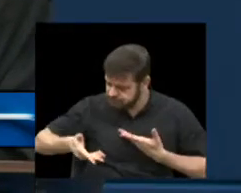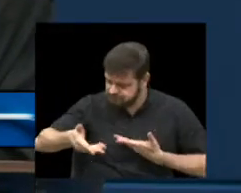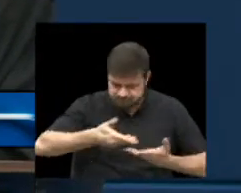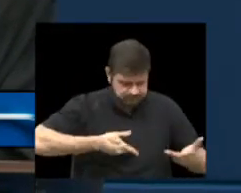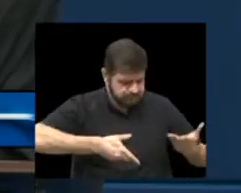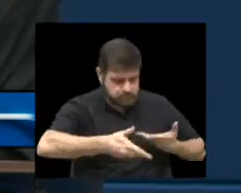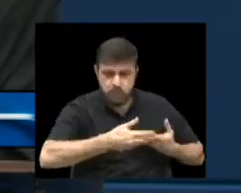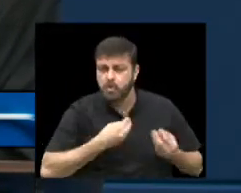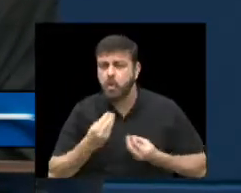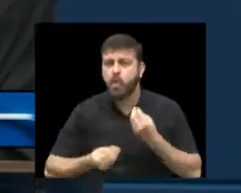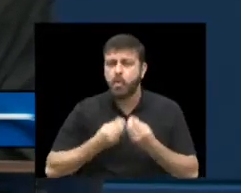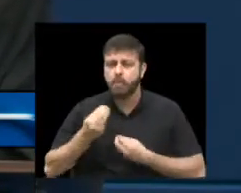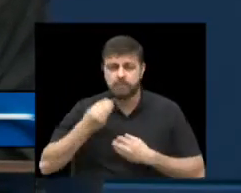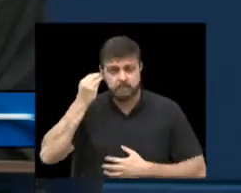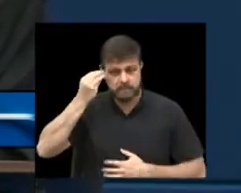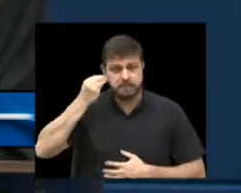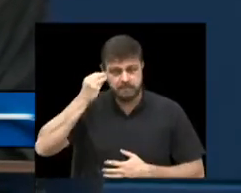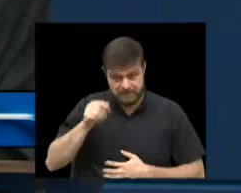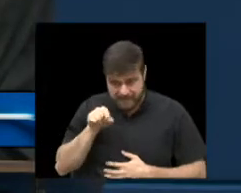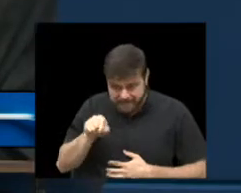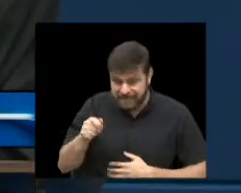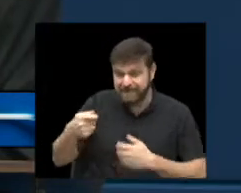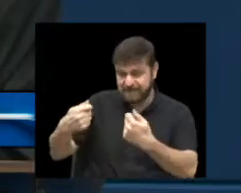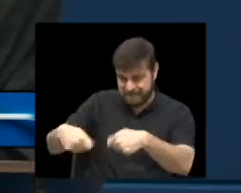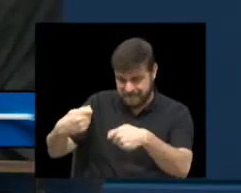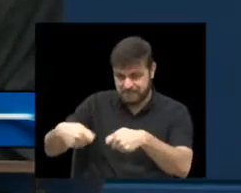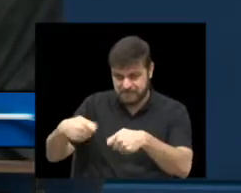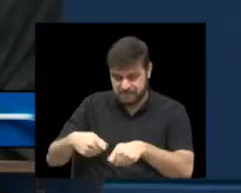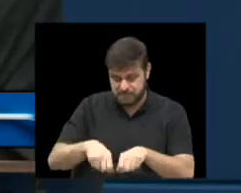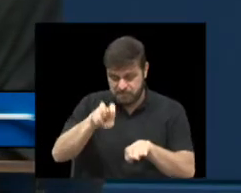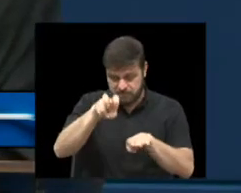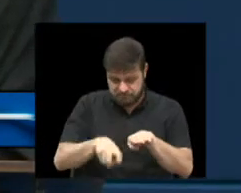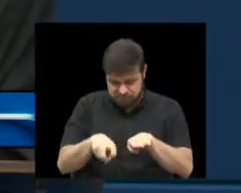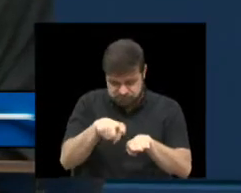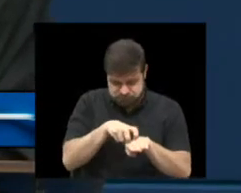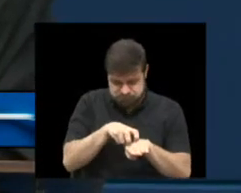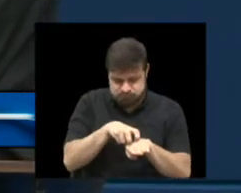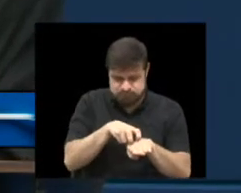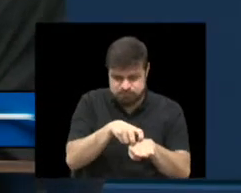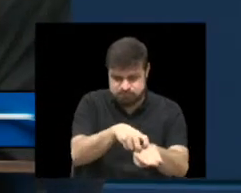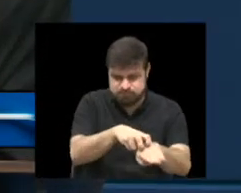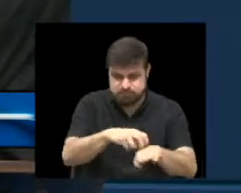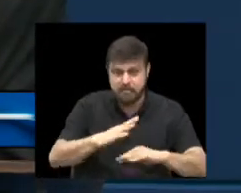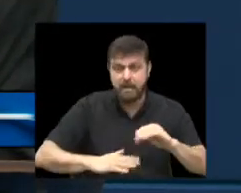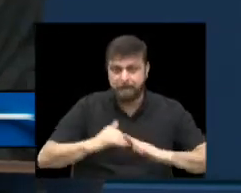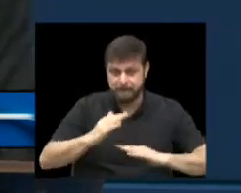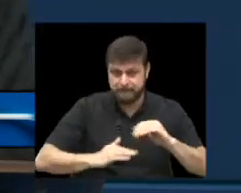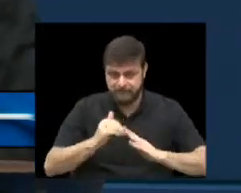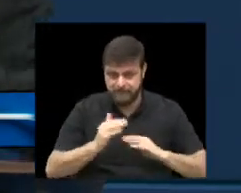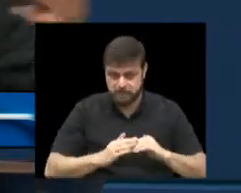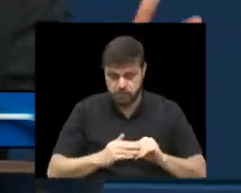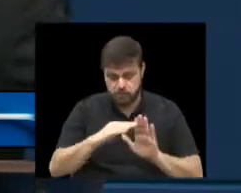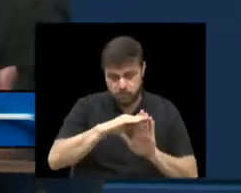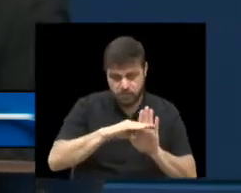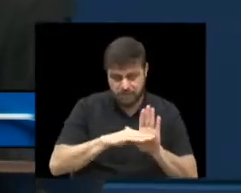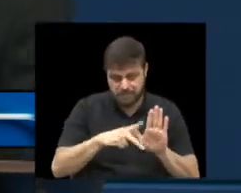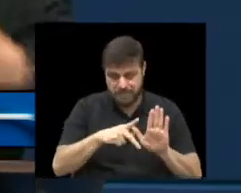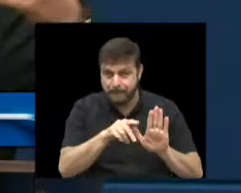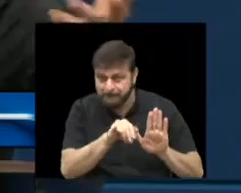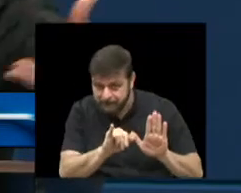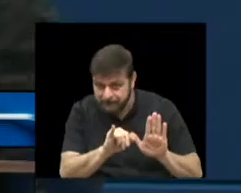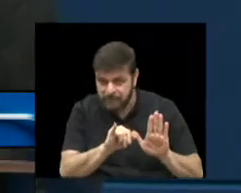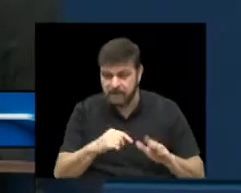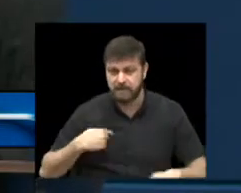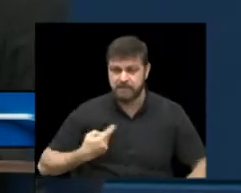compartilhando da sua vivência, da sua experiência sobre todas essas atividades do Pai Serviço. E eu quero convidar os senhores